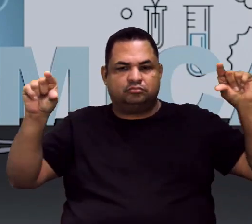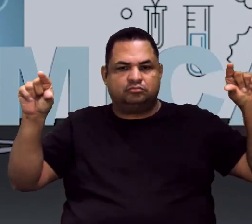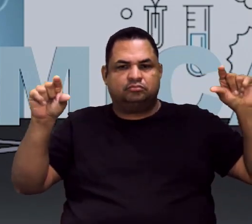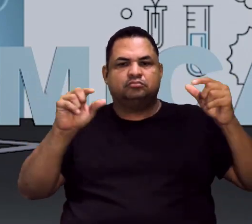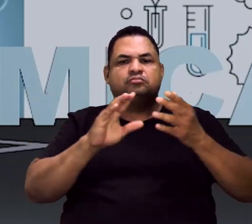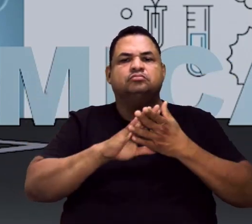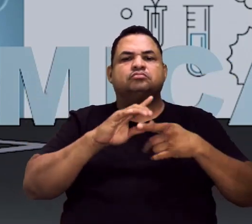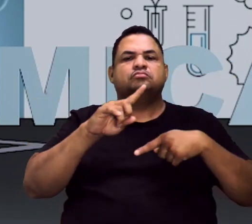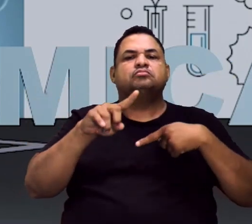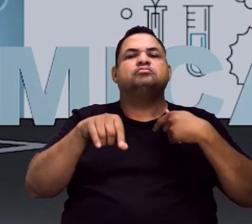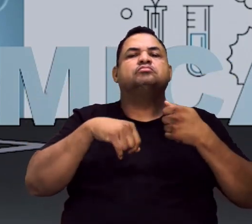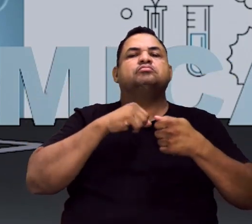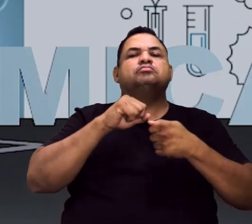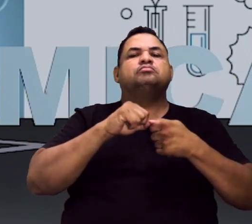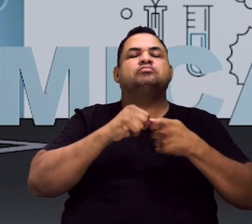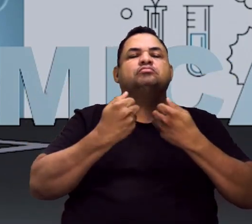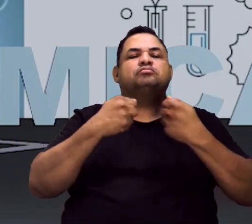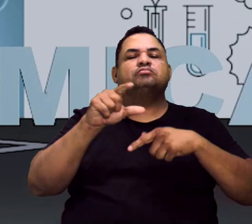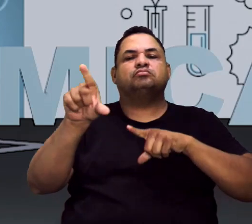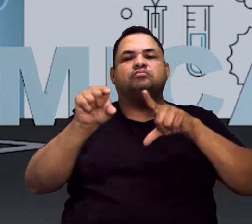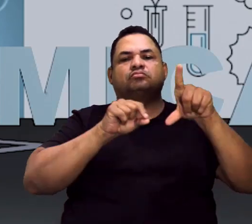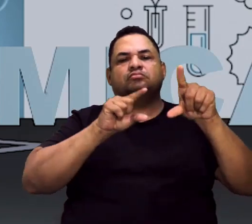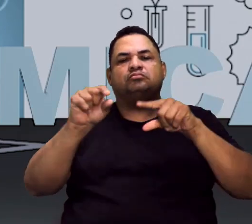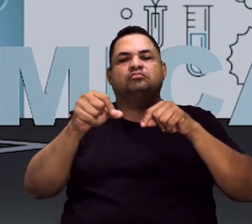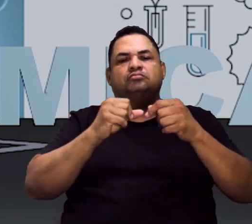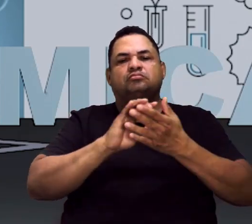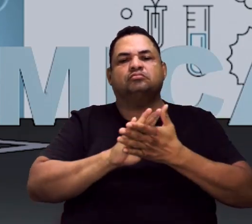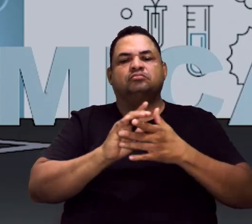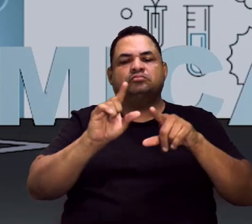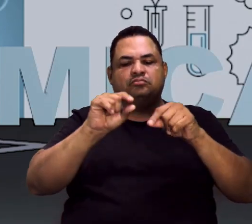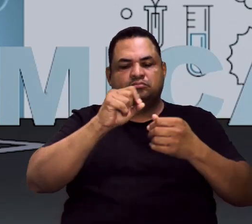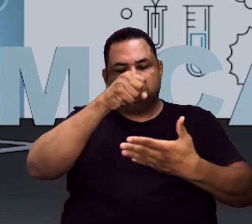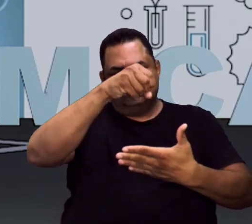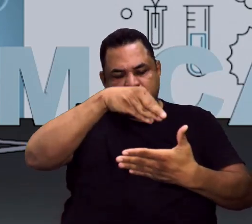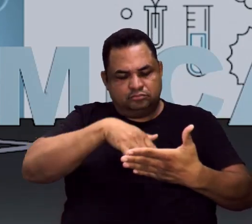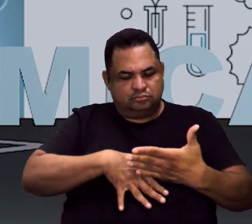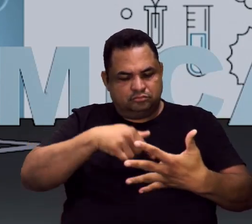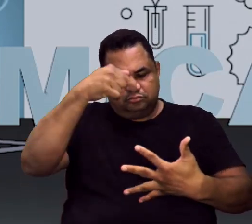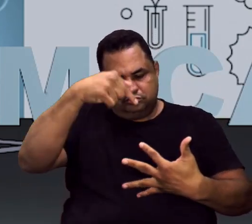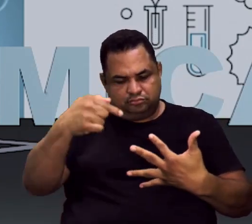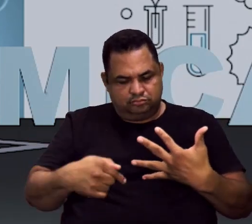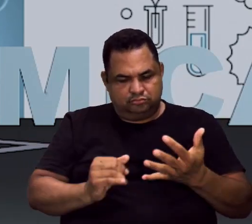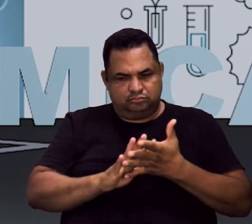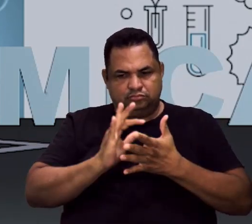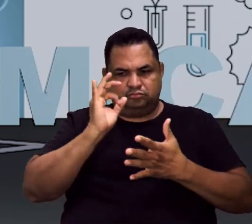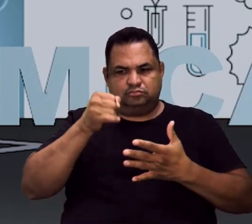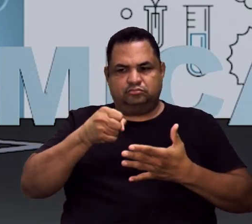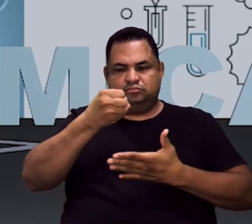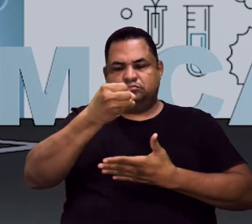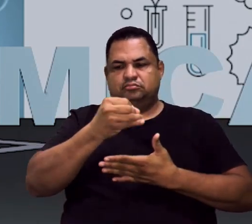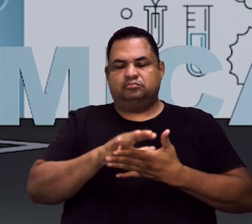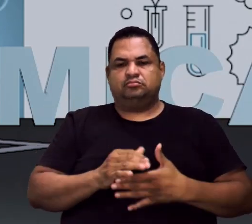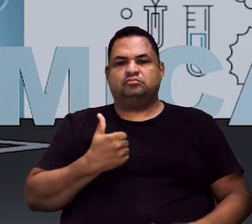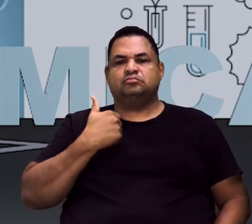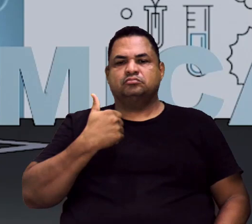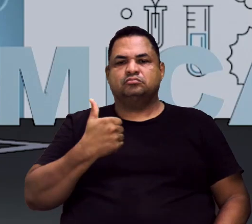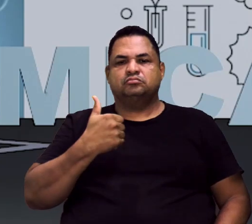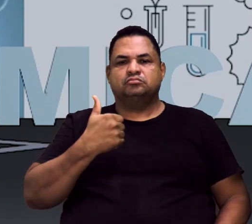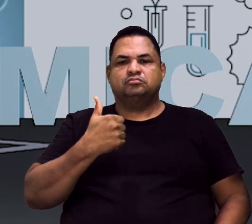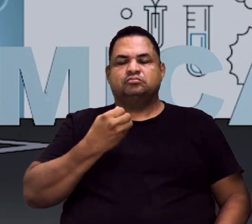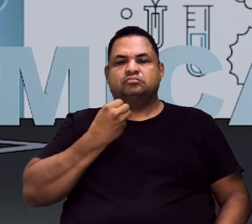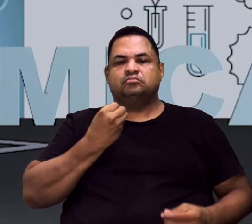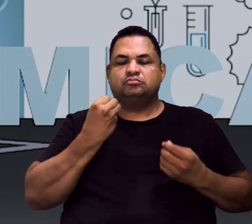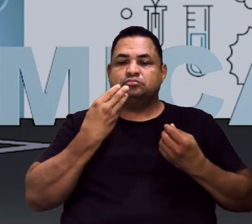aí sim, aí você vai poder escolher a alternativa correta daquela questão e a de certa. Valeu?